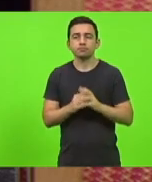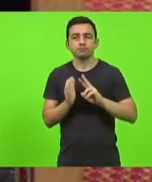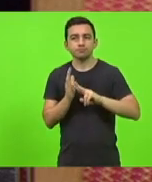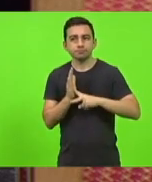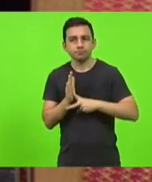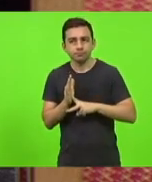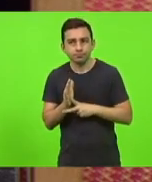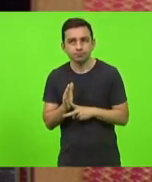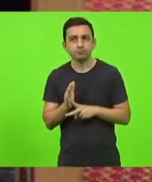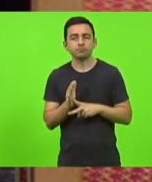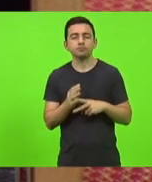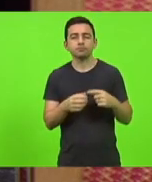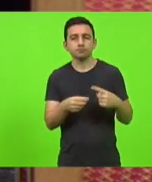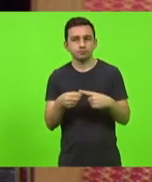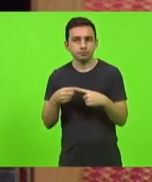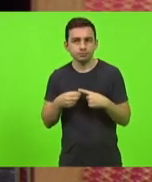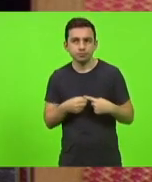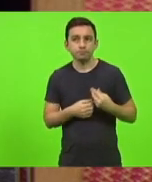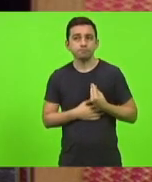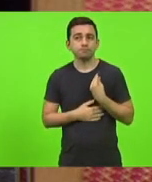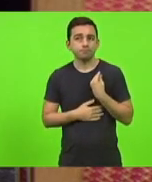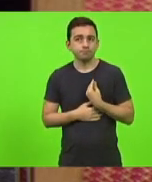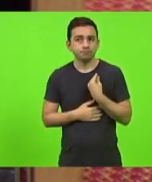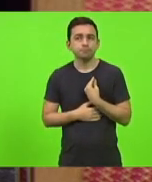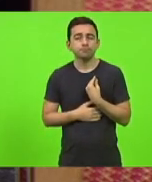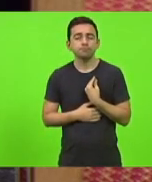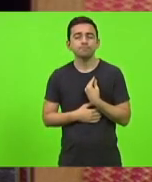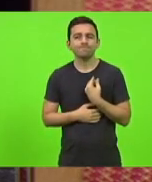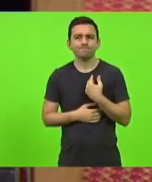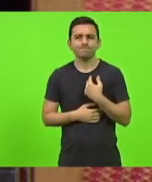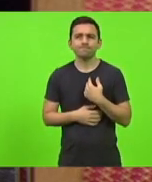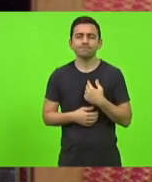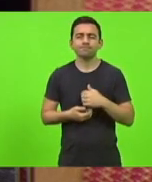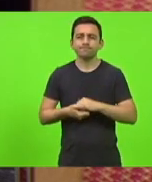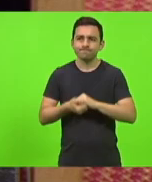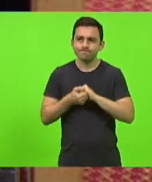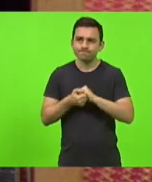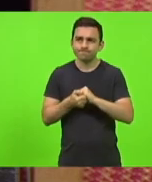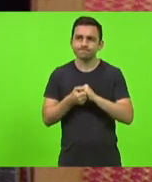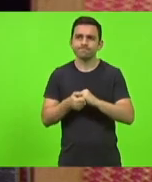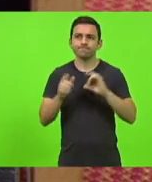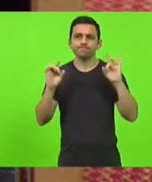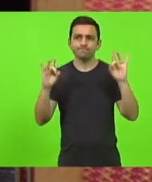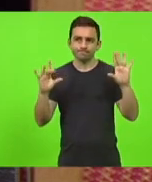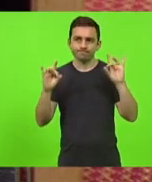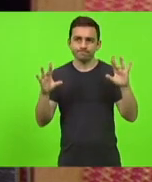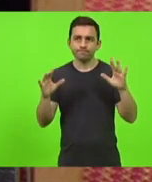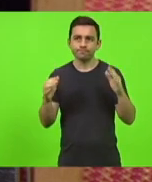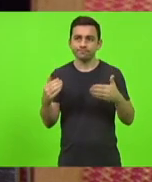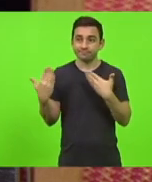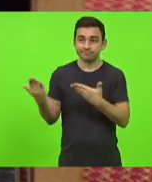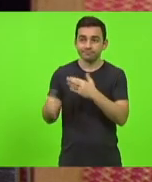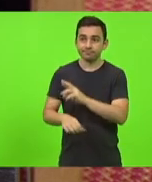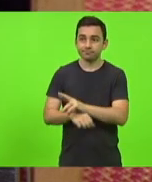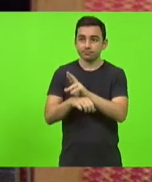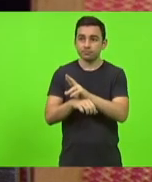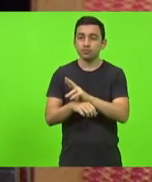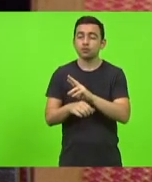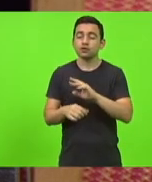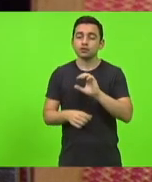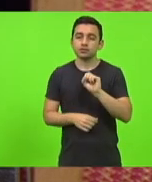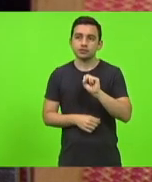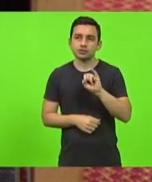e municipais aí presentes, saudar de uma forma especial o nosso representante do